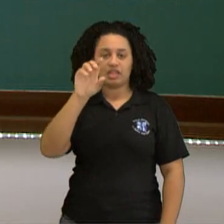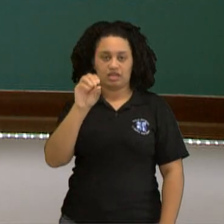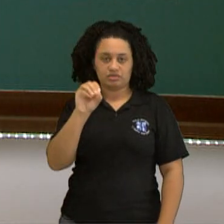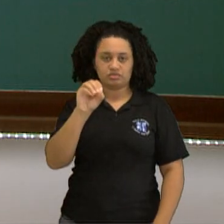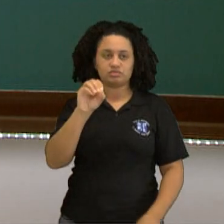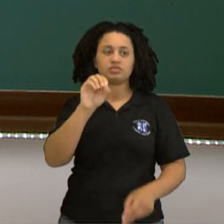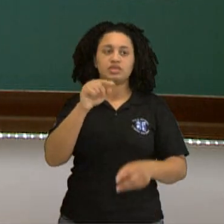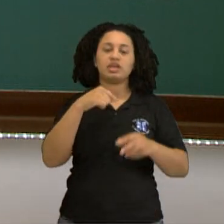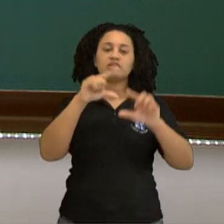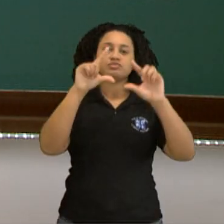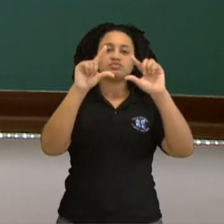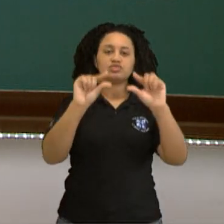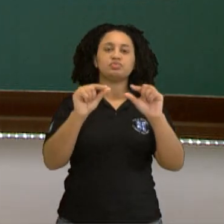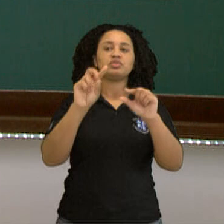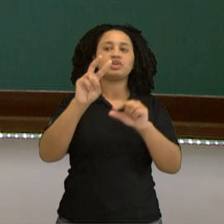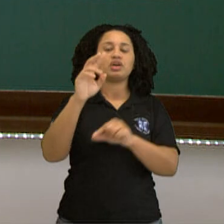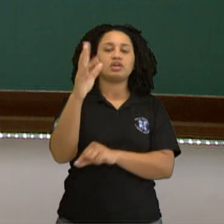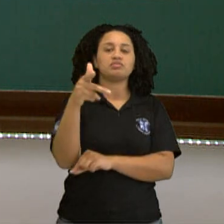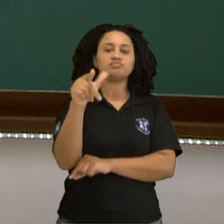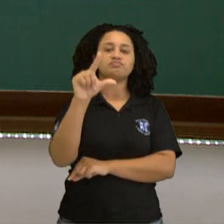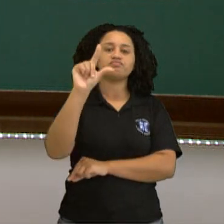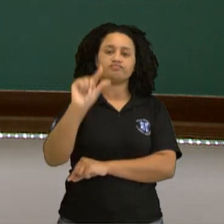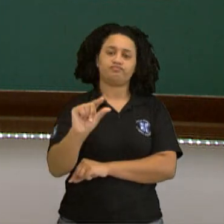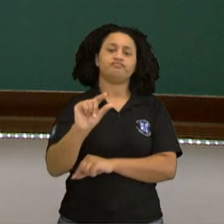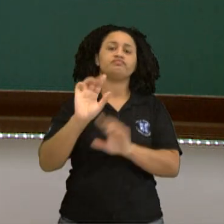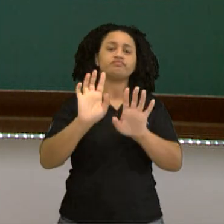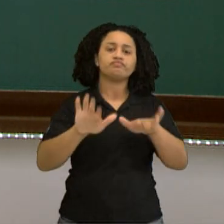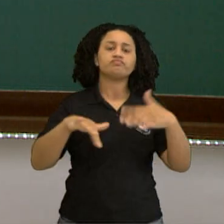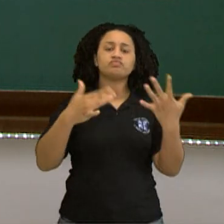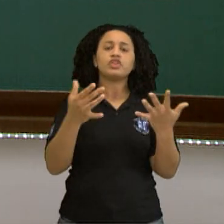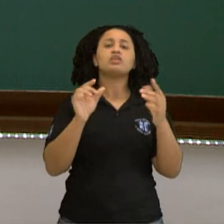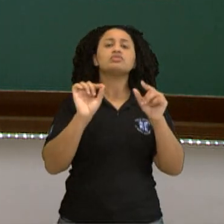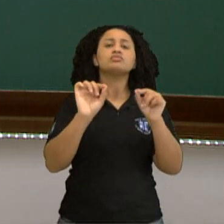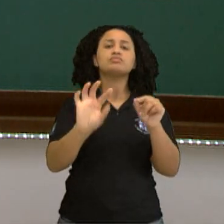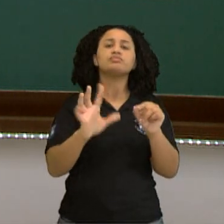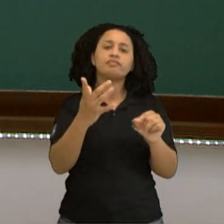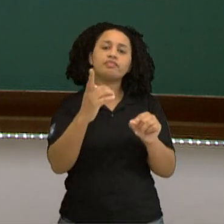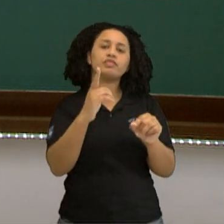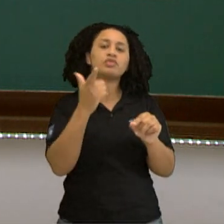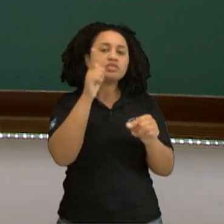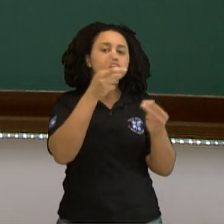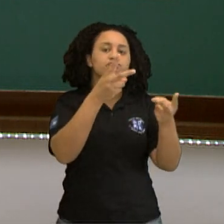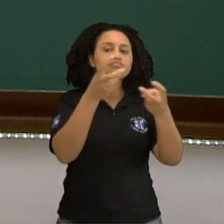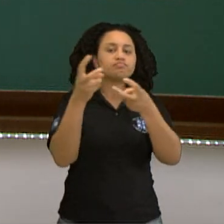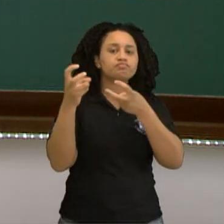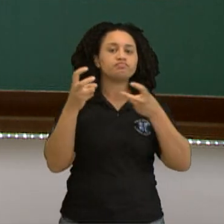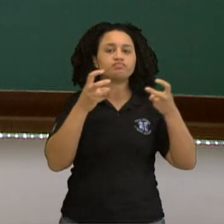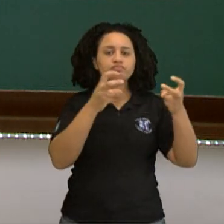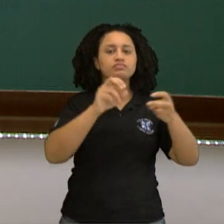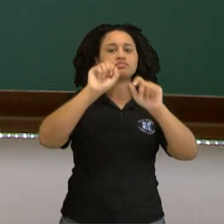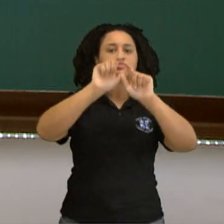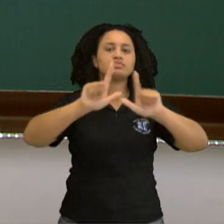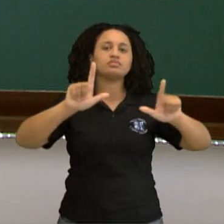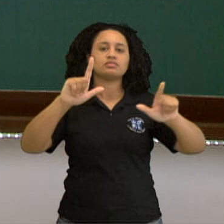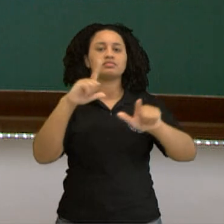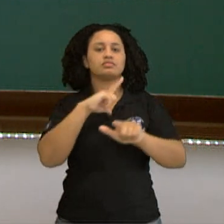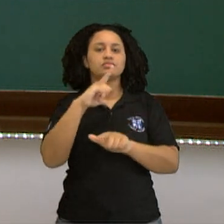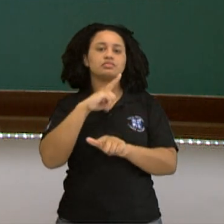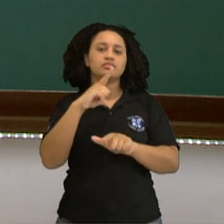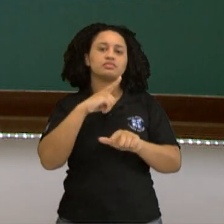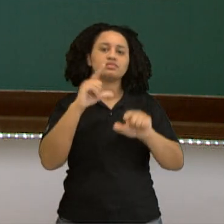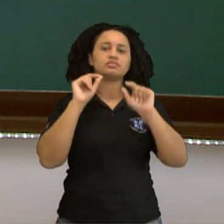redução de velocidade. Ou seja, nesse movimento aqui a gente percebe claramente que existe